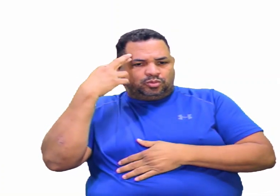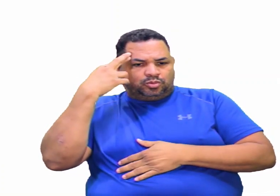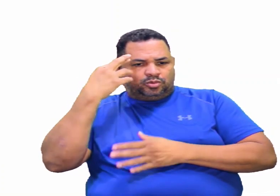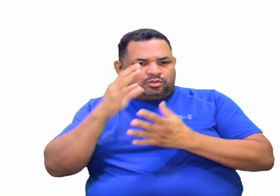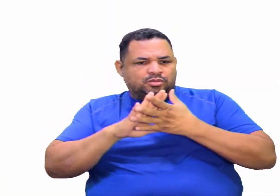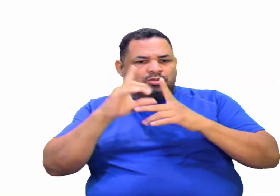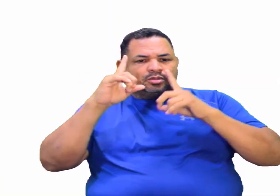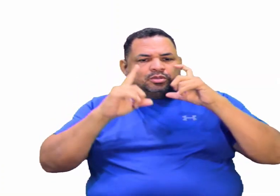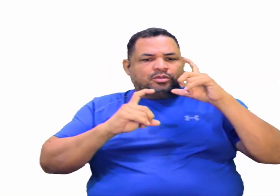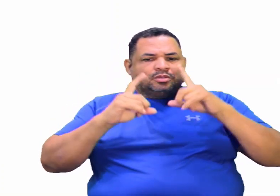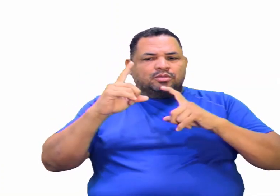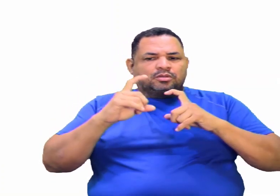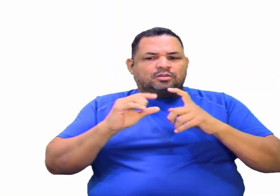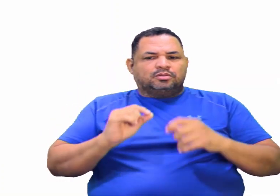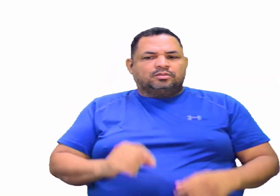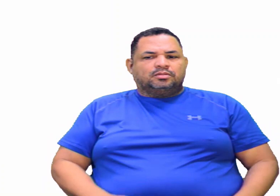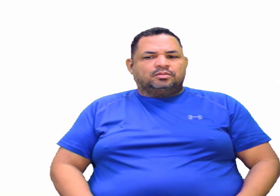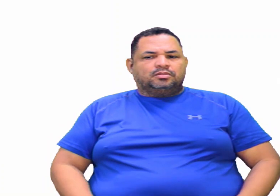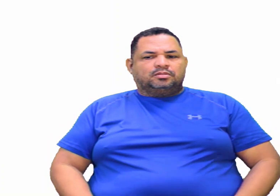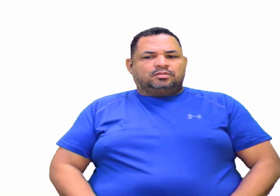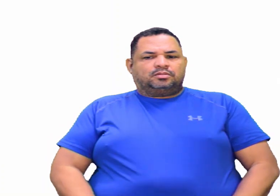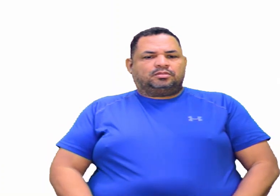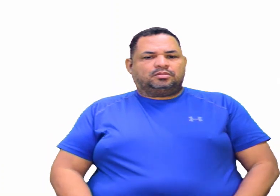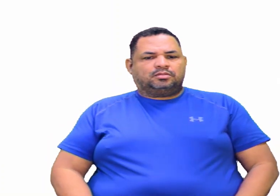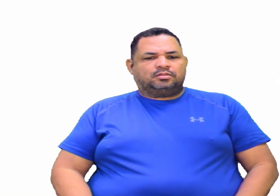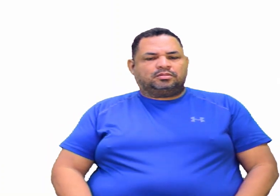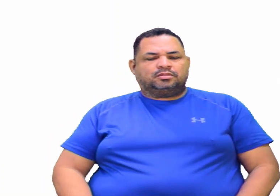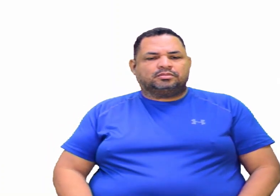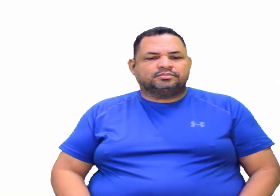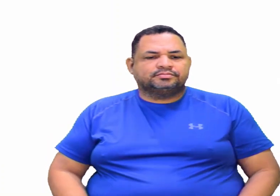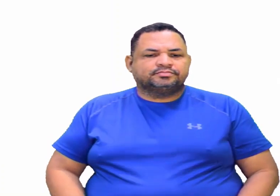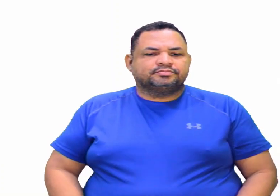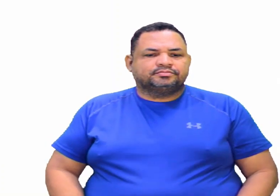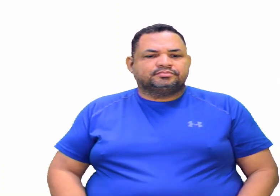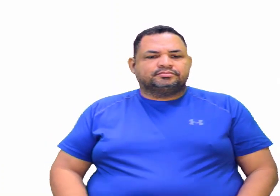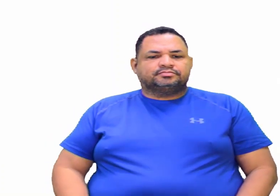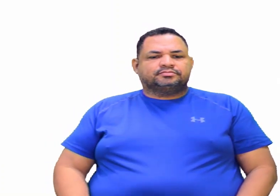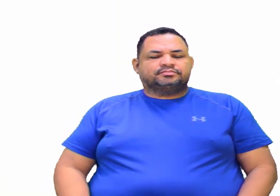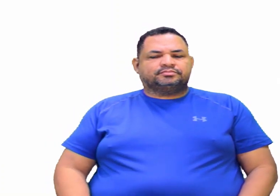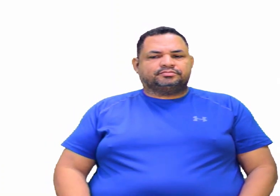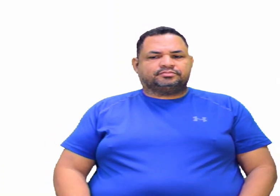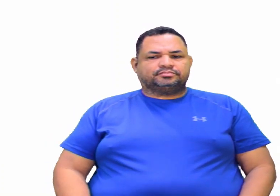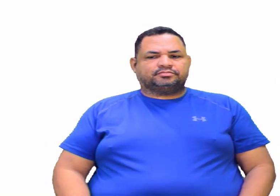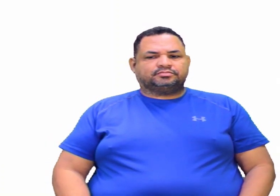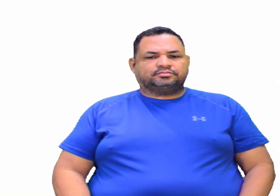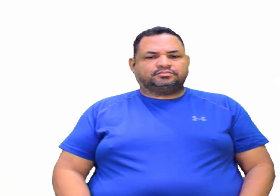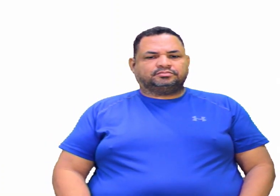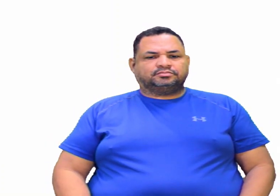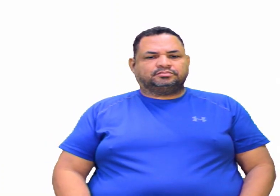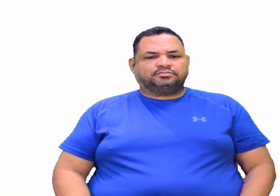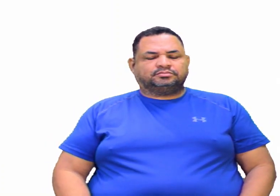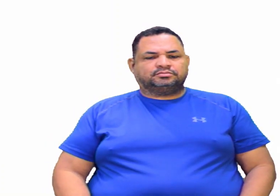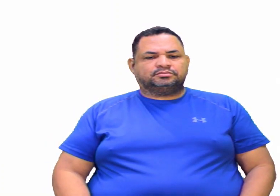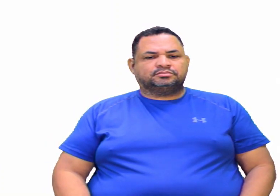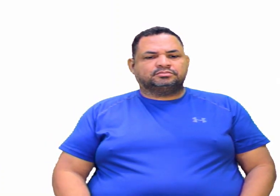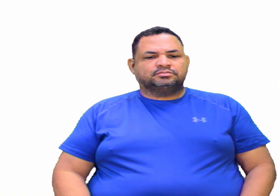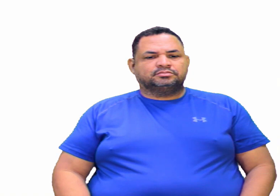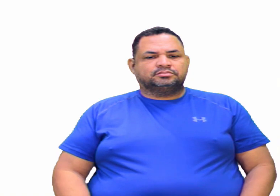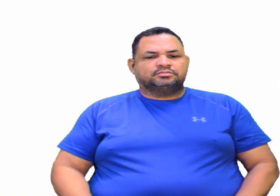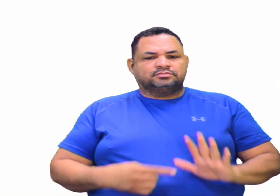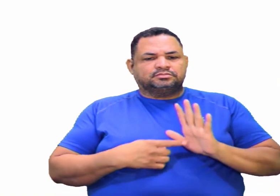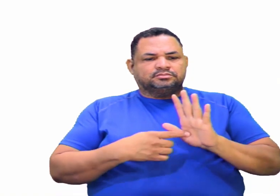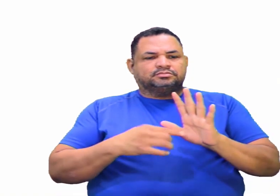racionalmente a sua expressão. O artista plástico, no caso, né? A maioria das formas